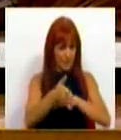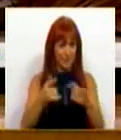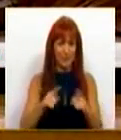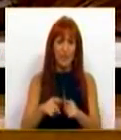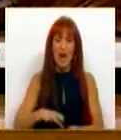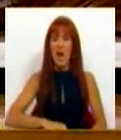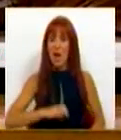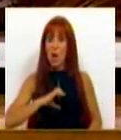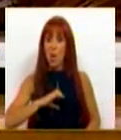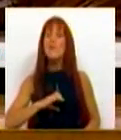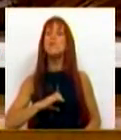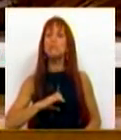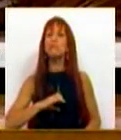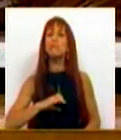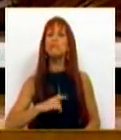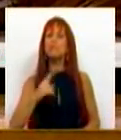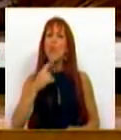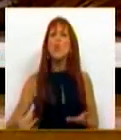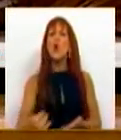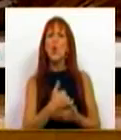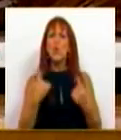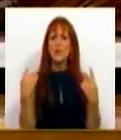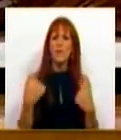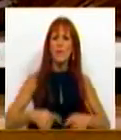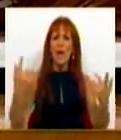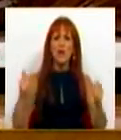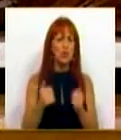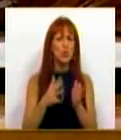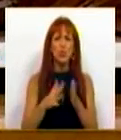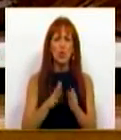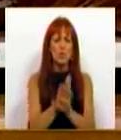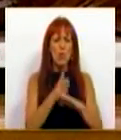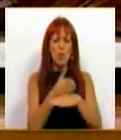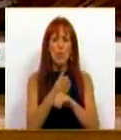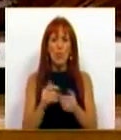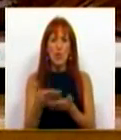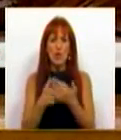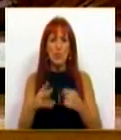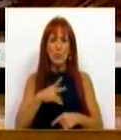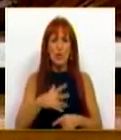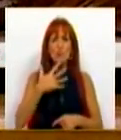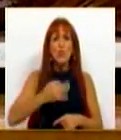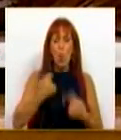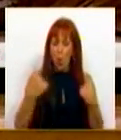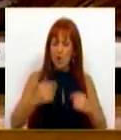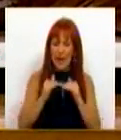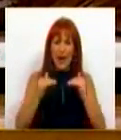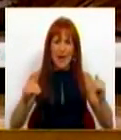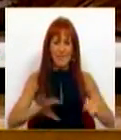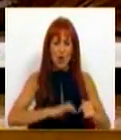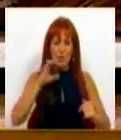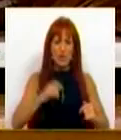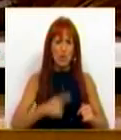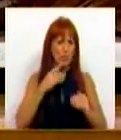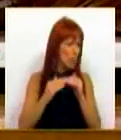A confiança está em franca recuperação. Todos os setores da economia portuguesa têm hoje níveis de